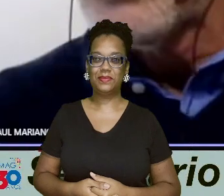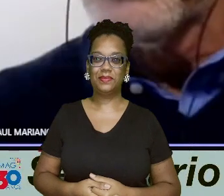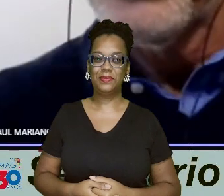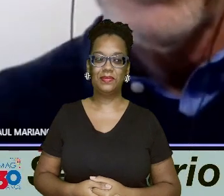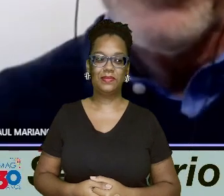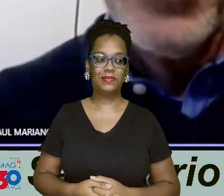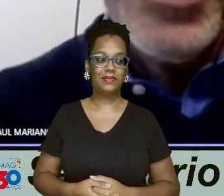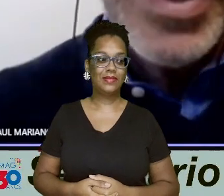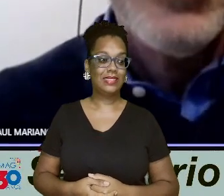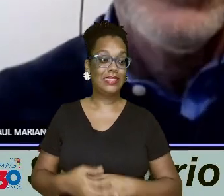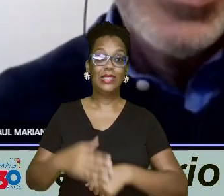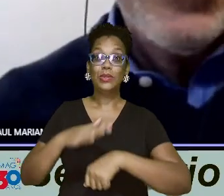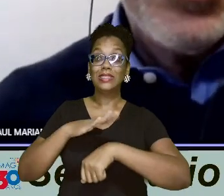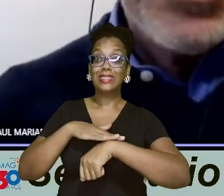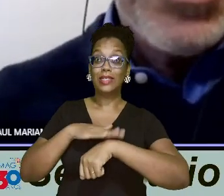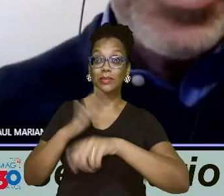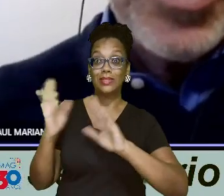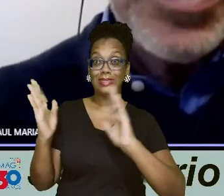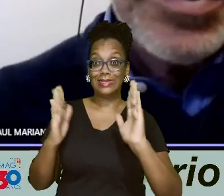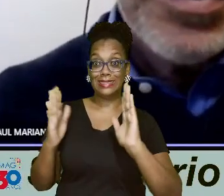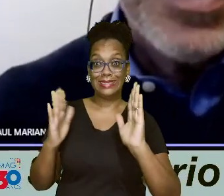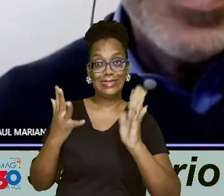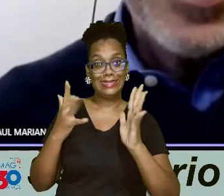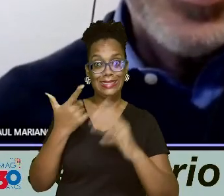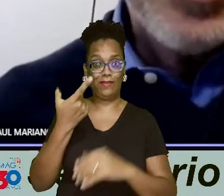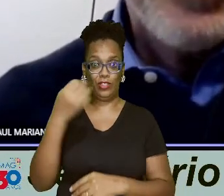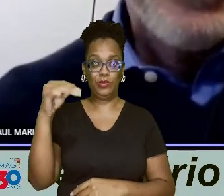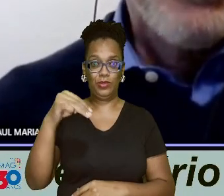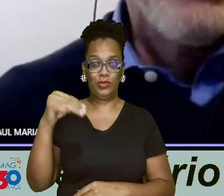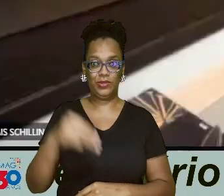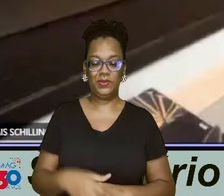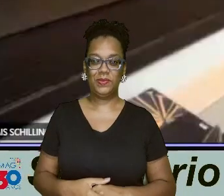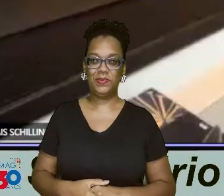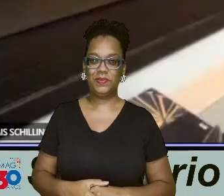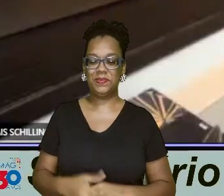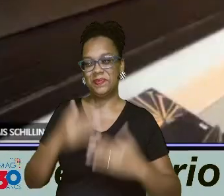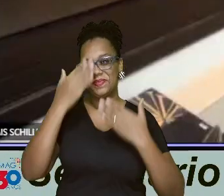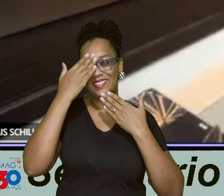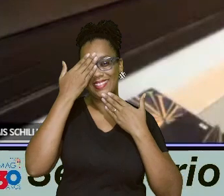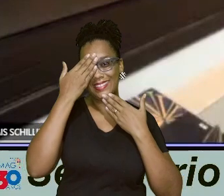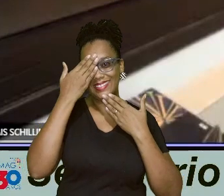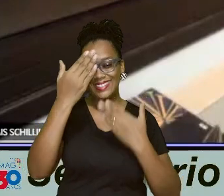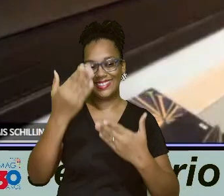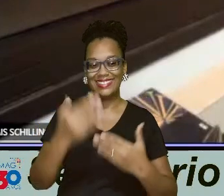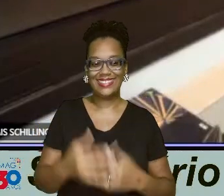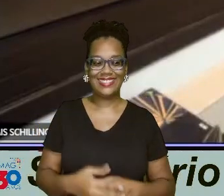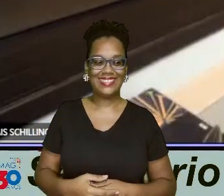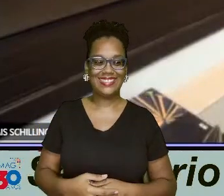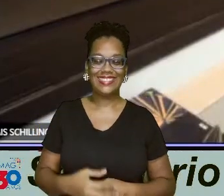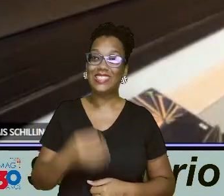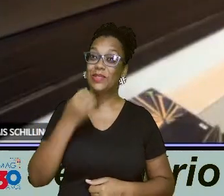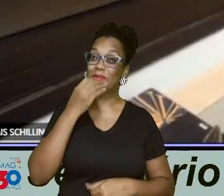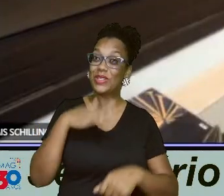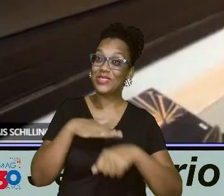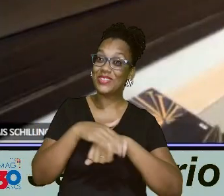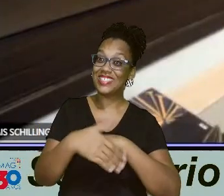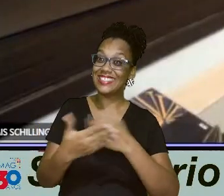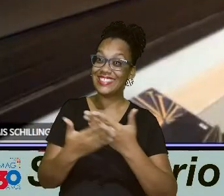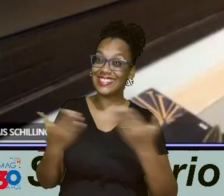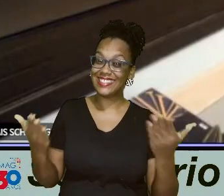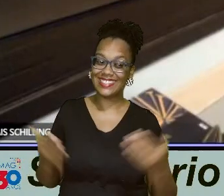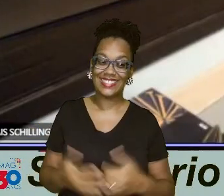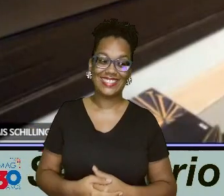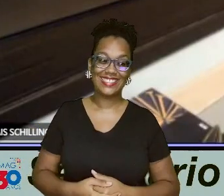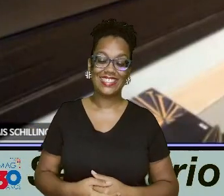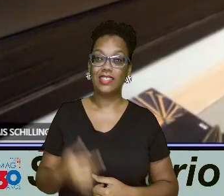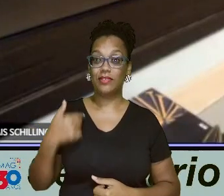O tempo aproximado tem em torno de 20 minutos. Muito obrigada, Raul. Uma boa noite a todos.